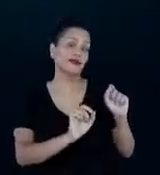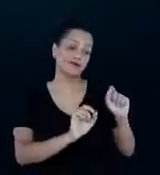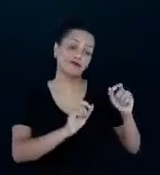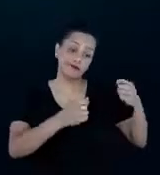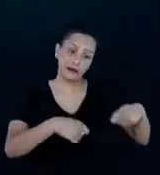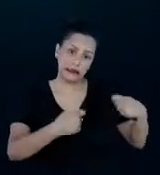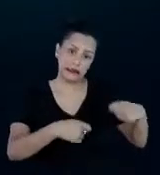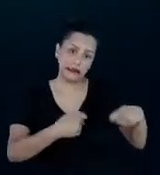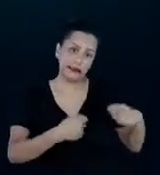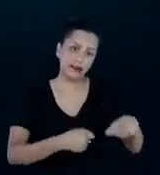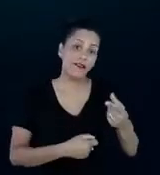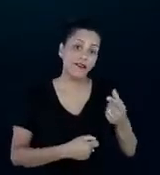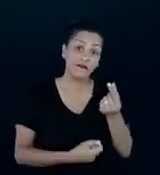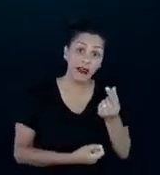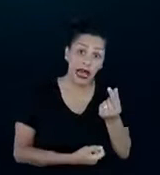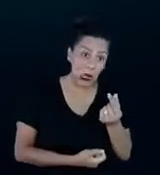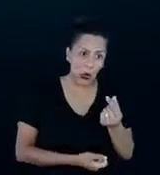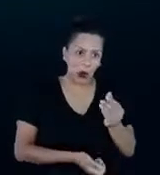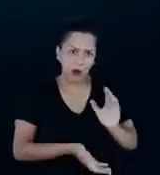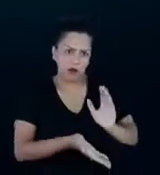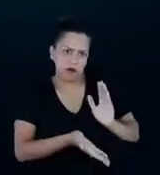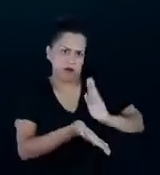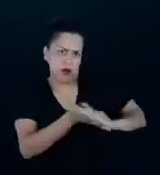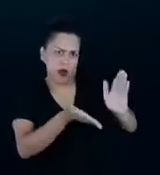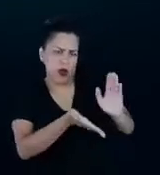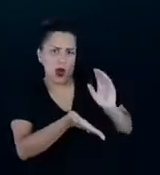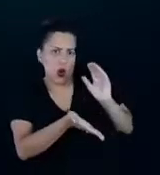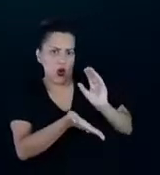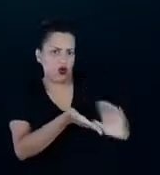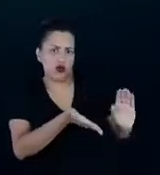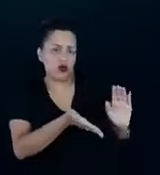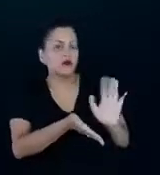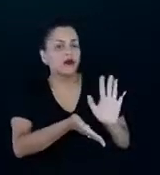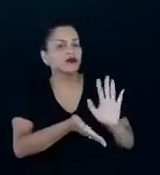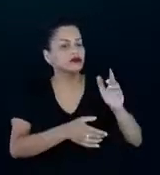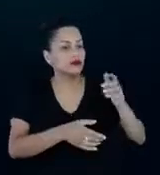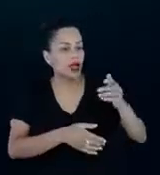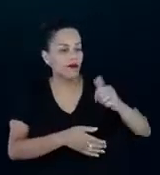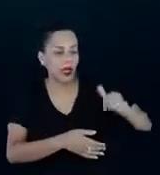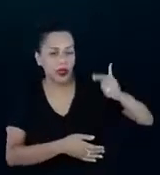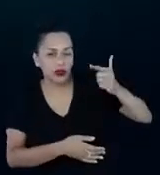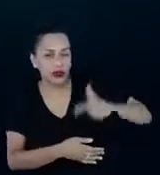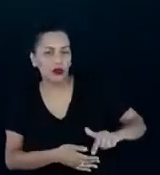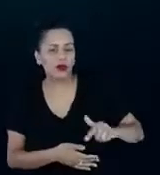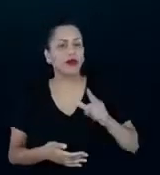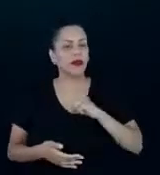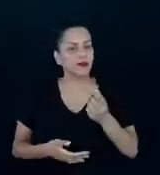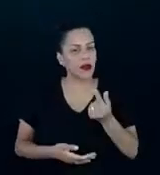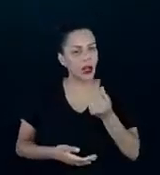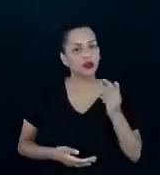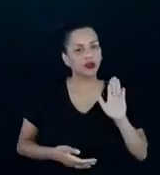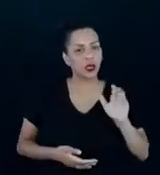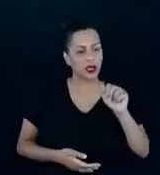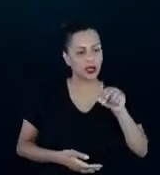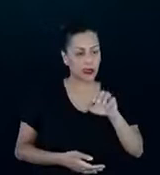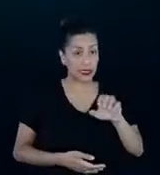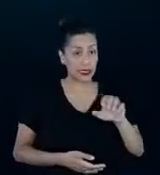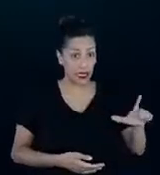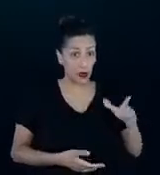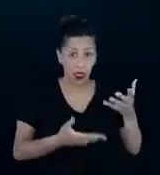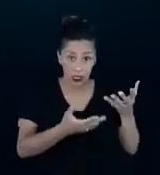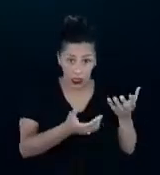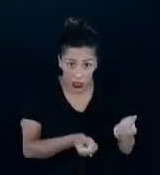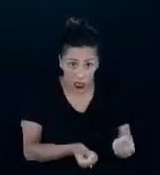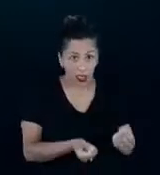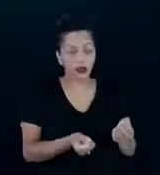rever valores de projeto. Hoje, os valores autorizados, os valores aceitos pela ANEEL, são valores bastante